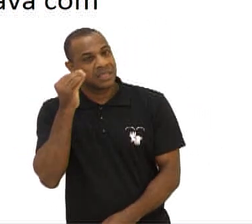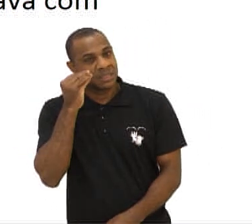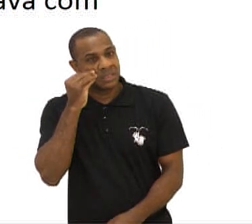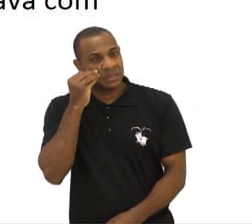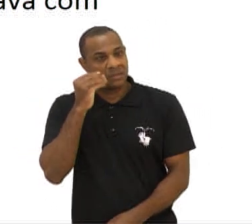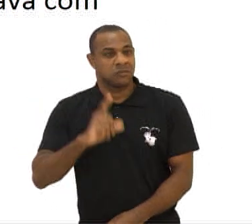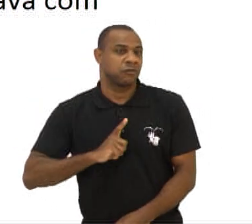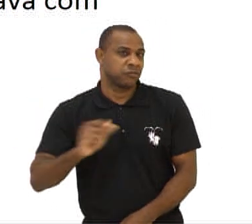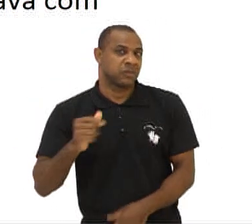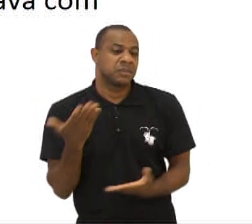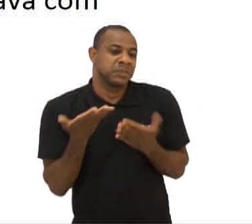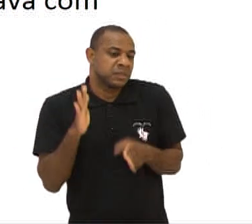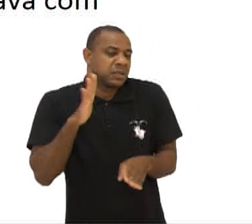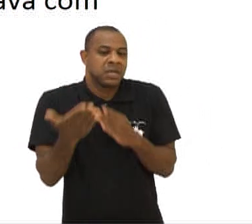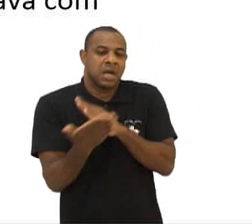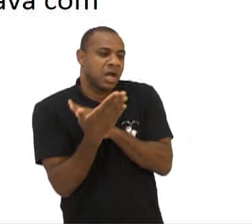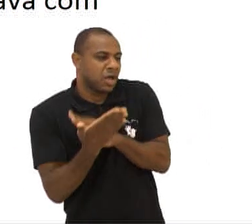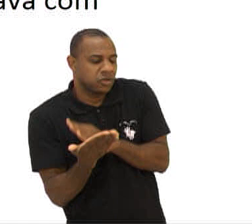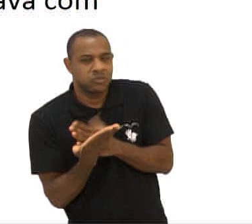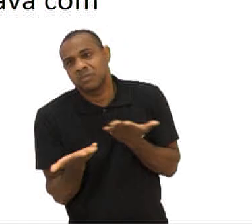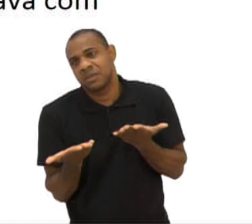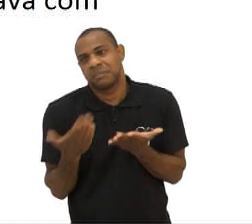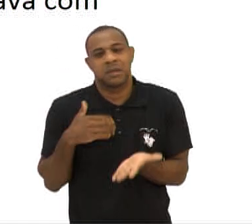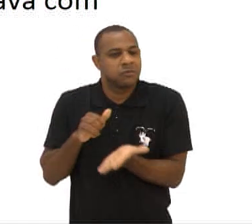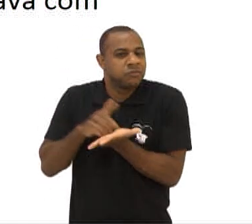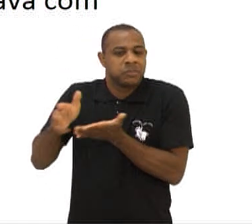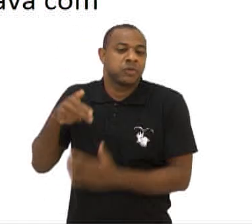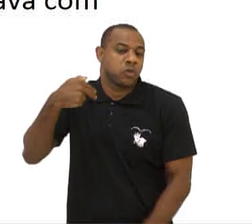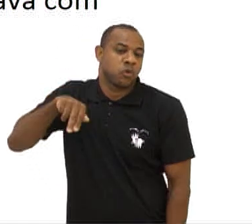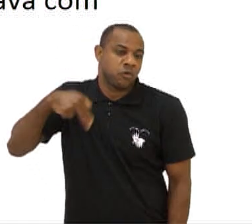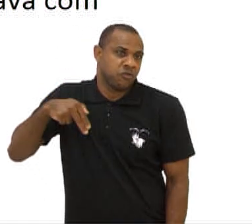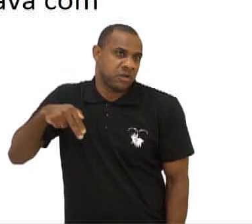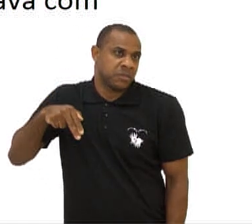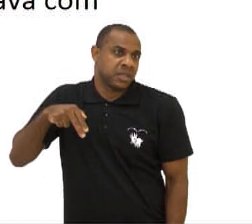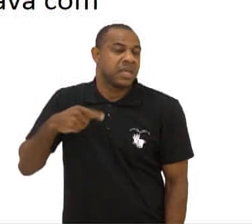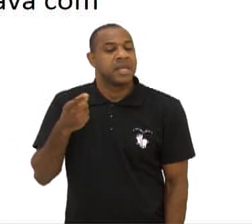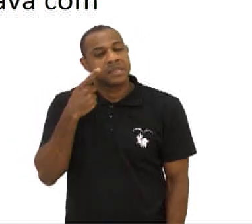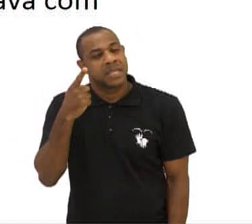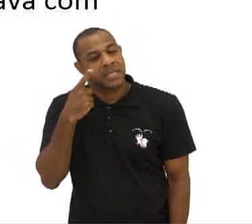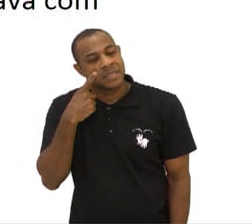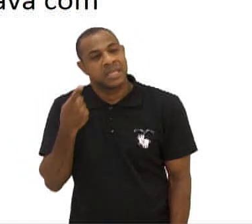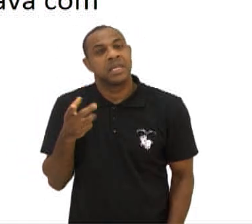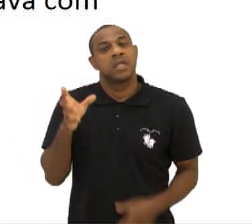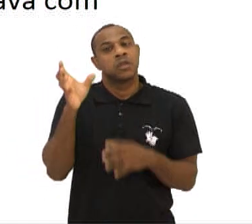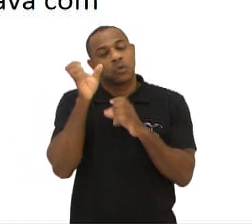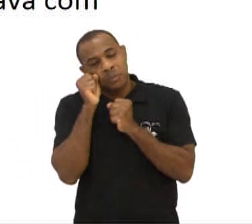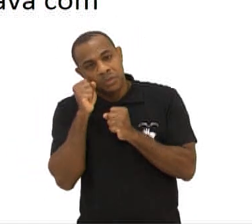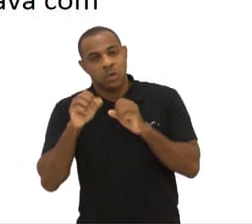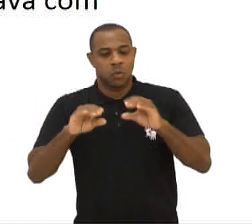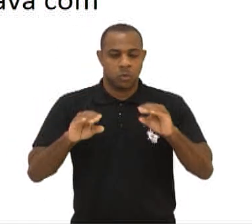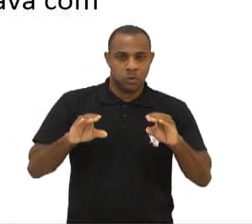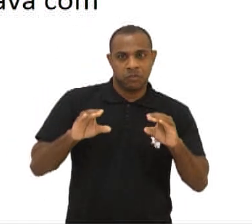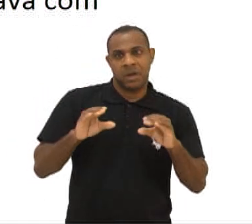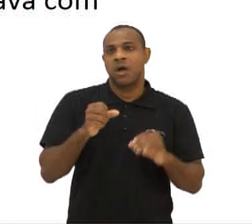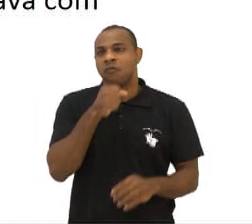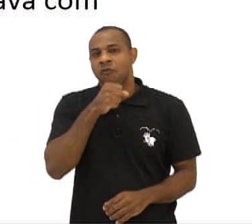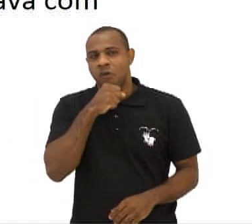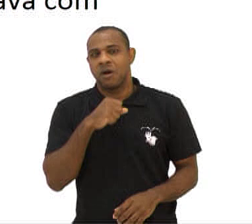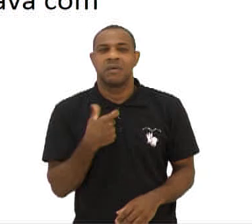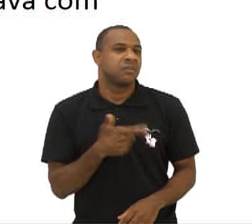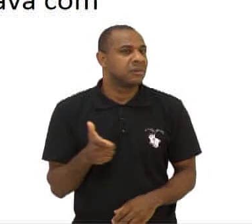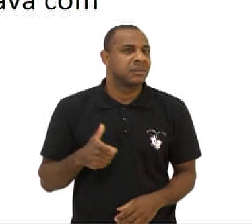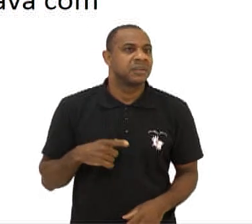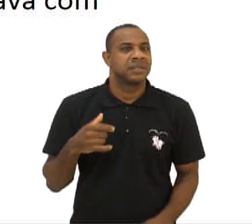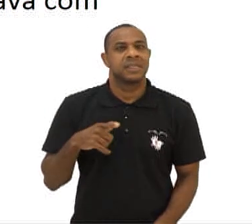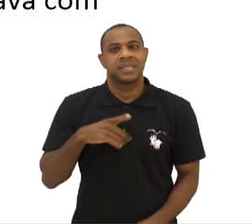refúgio, mas ninguém o acolheu. Fui expulso em novembro. Tentei dormir no sofá da minha avó, mas não durou. Tentei